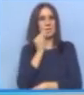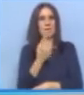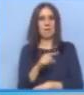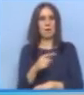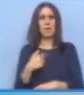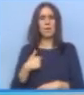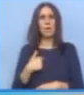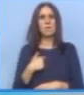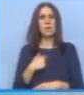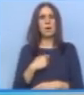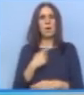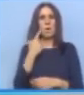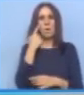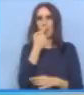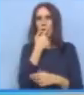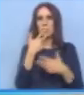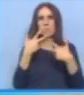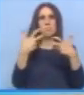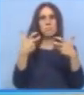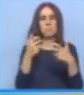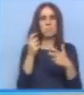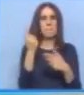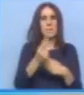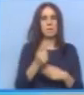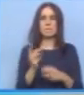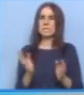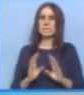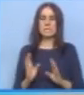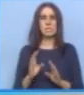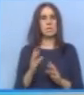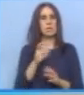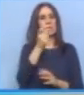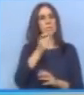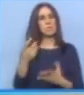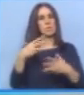Não precisamos de o enfiar pelos olhos de ninguém. As pessoas são chamadas a acolhê-lo, não é?